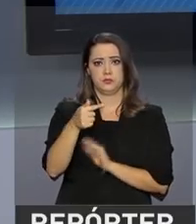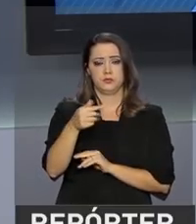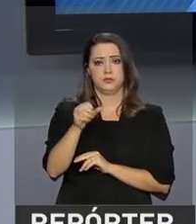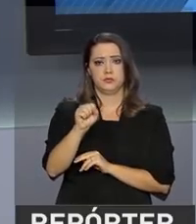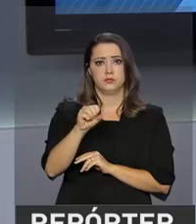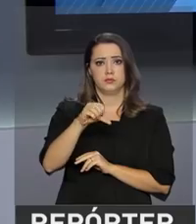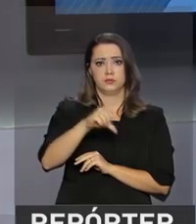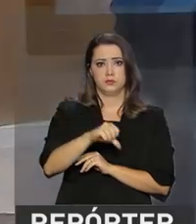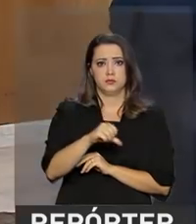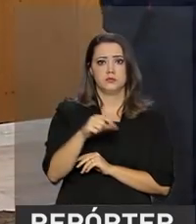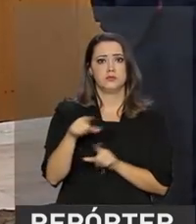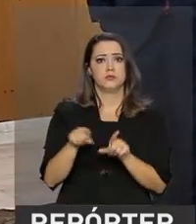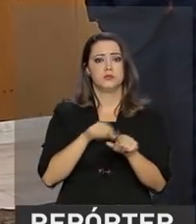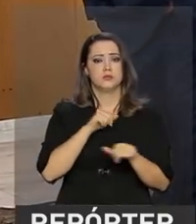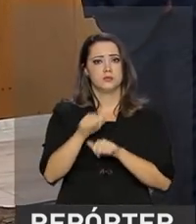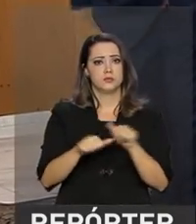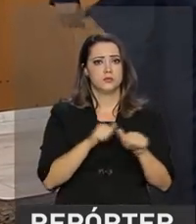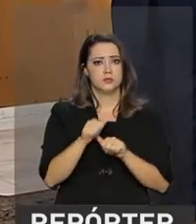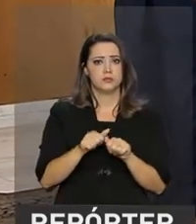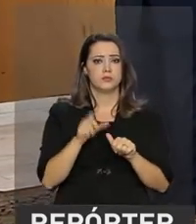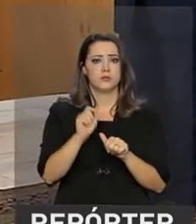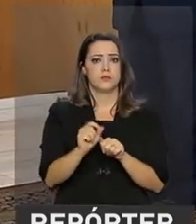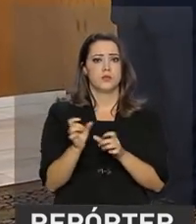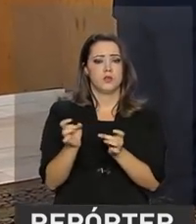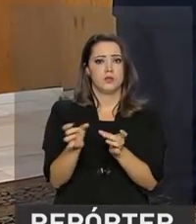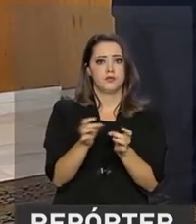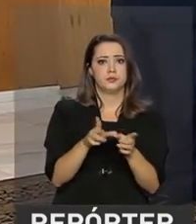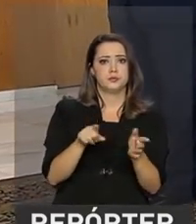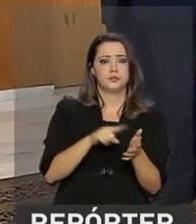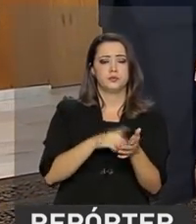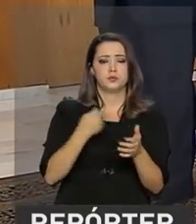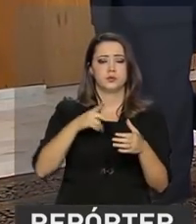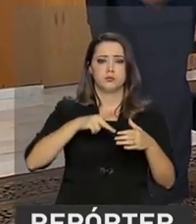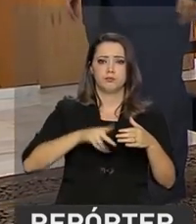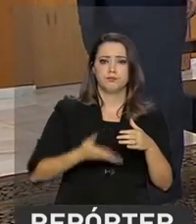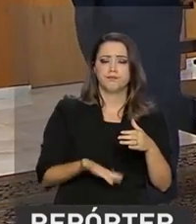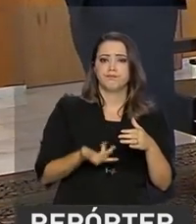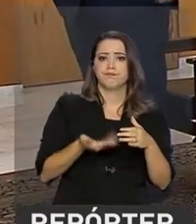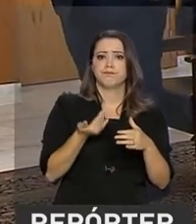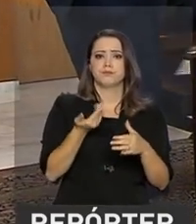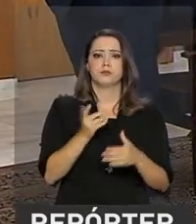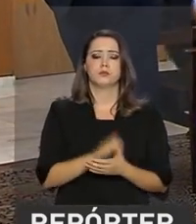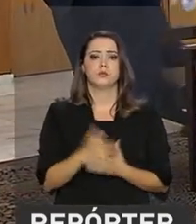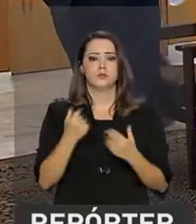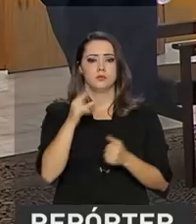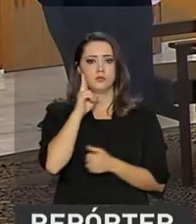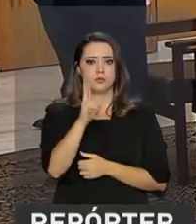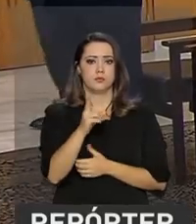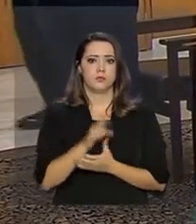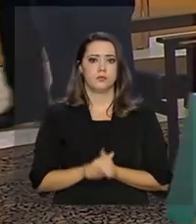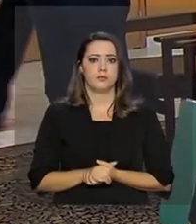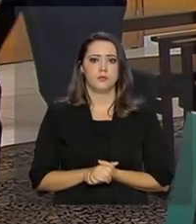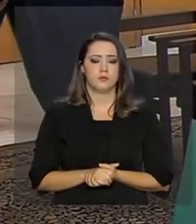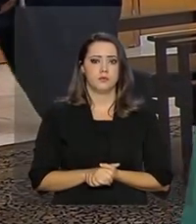de 2017 que altera a compensação financeira pela exploração de recursos minerais vamos acompanhar